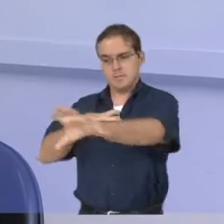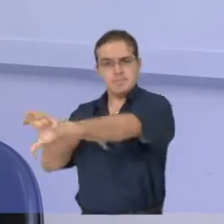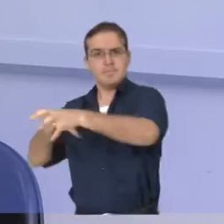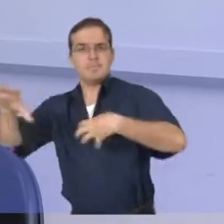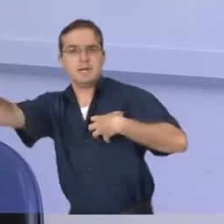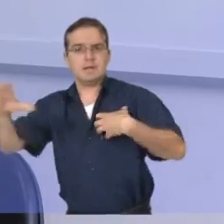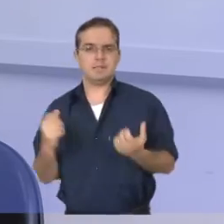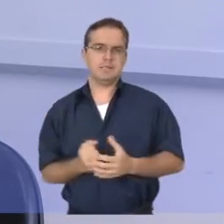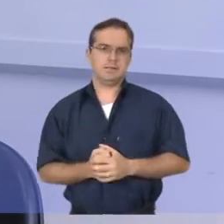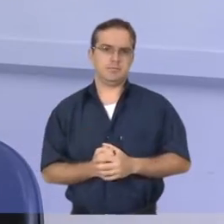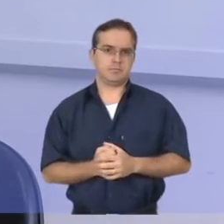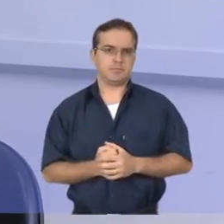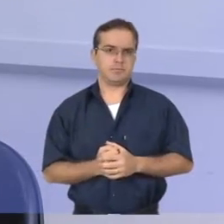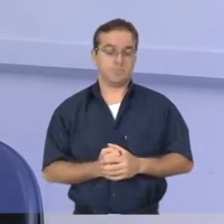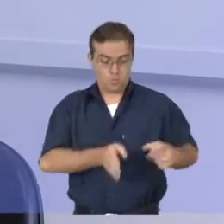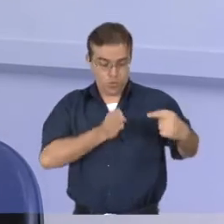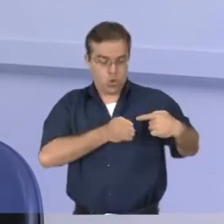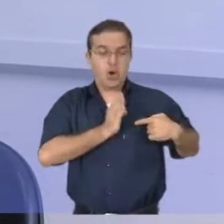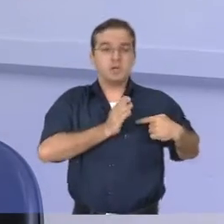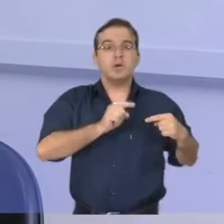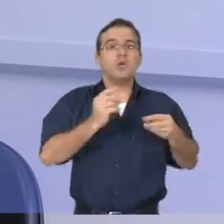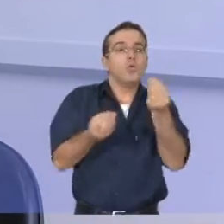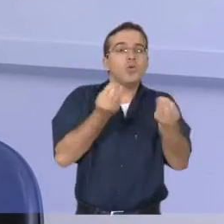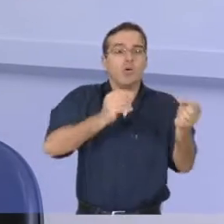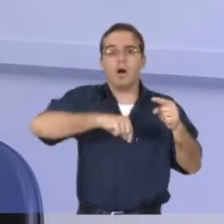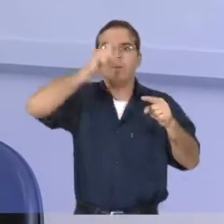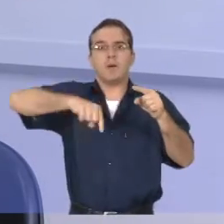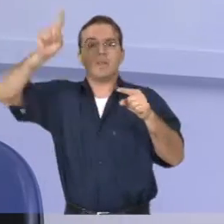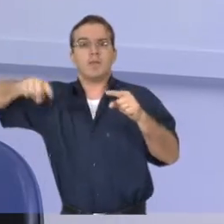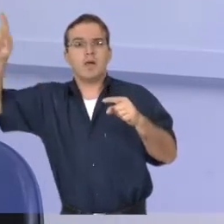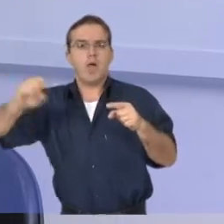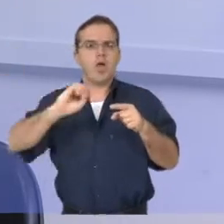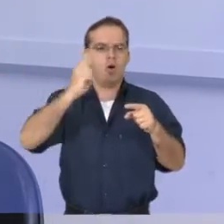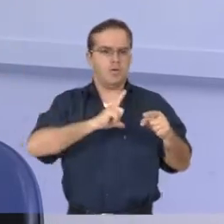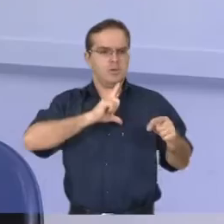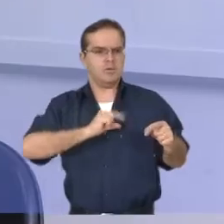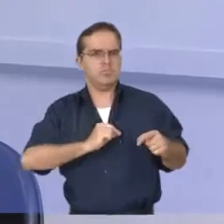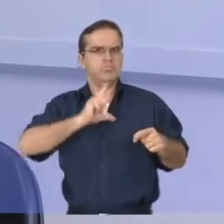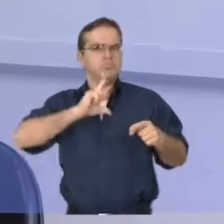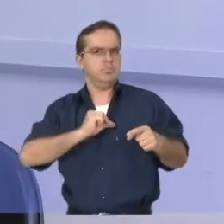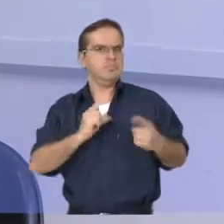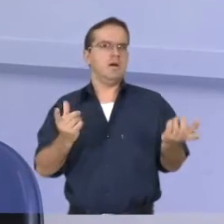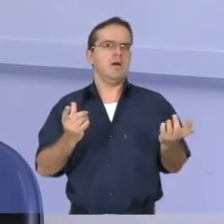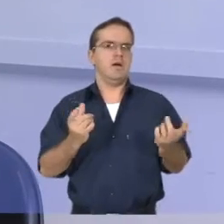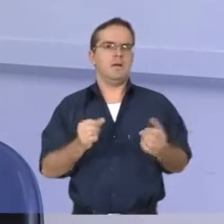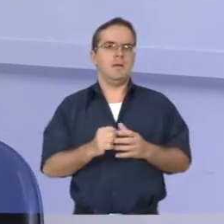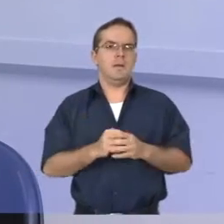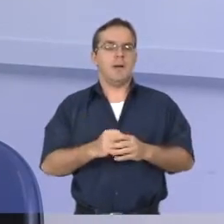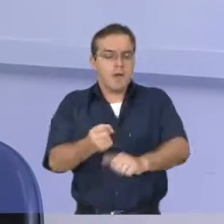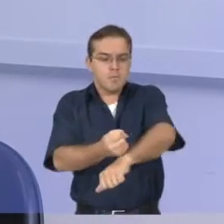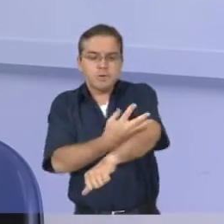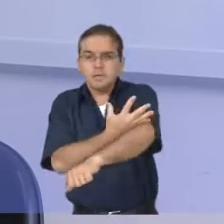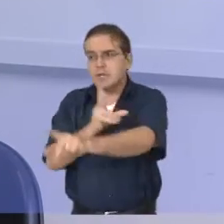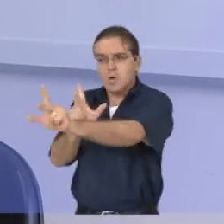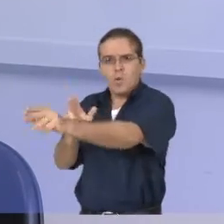eu me emociono, quando eu vejo alguém sentindo uma determinada emoção e eu começo a me emocionar também. A importância de se analisar, de